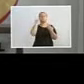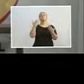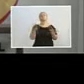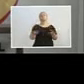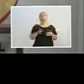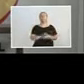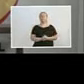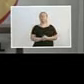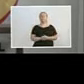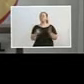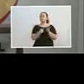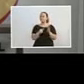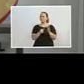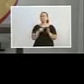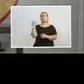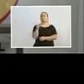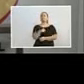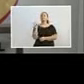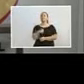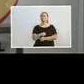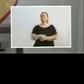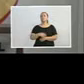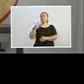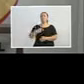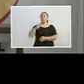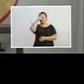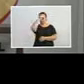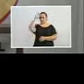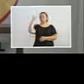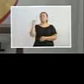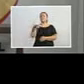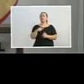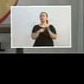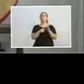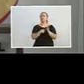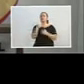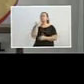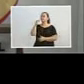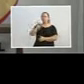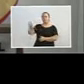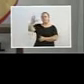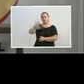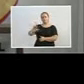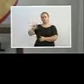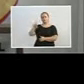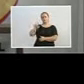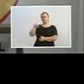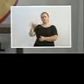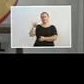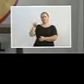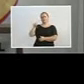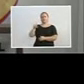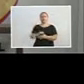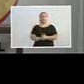Denunciei o vice-prefeito, quero pedir imagens aqui para o Ari, imagens Ari, de usar um